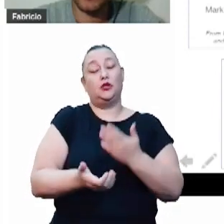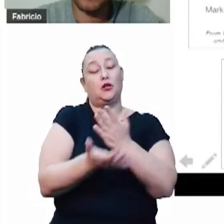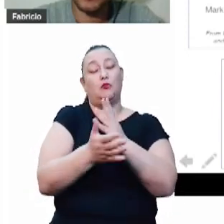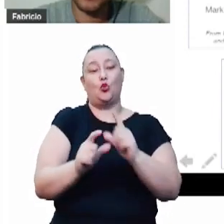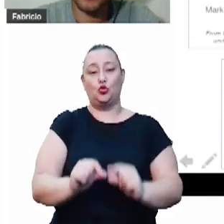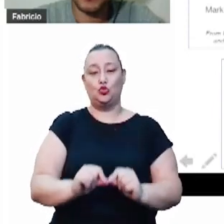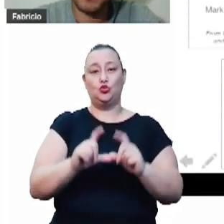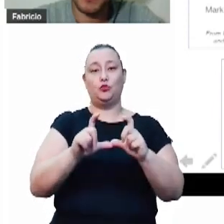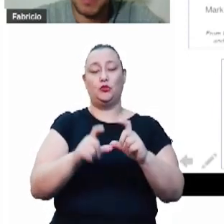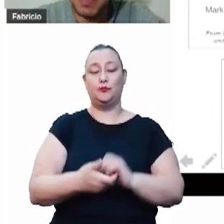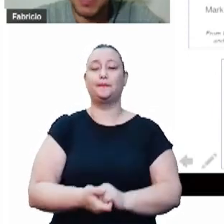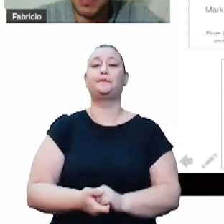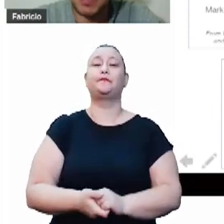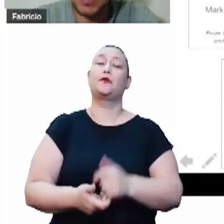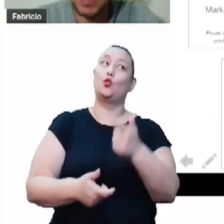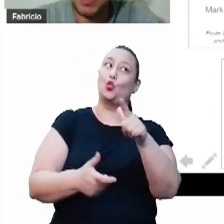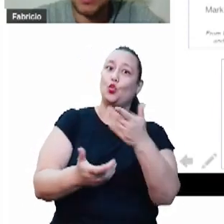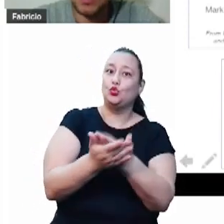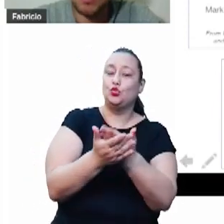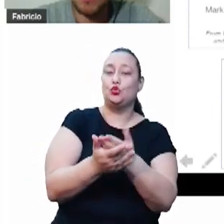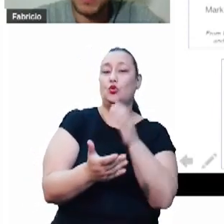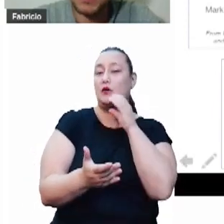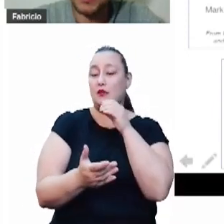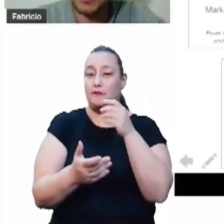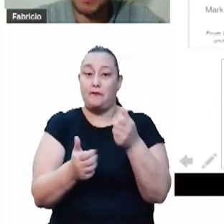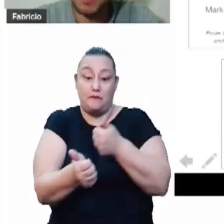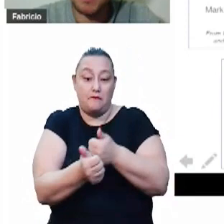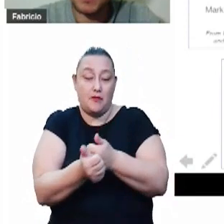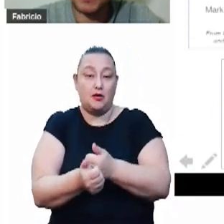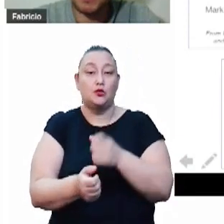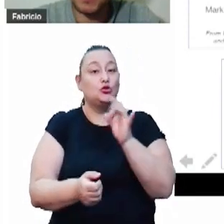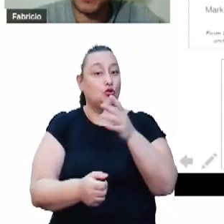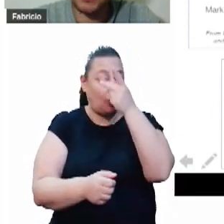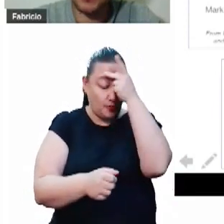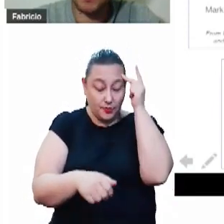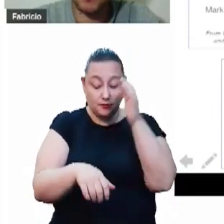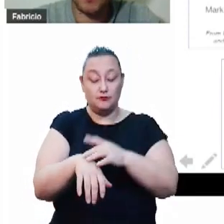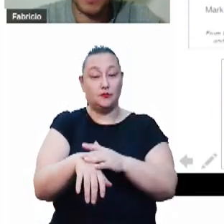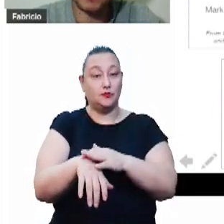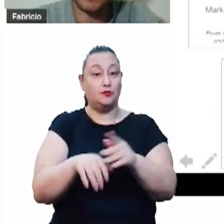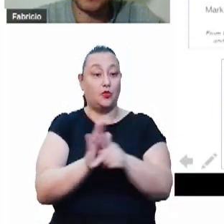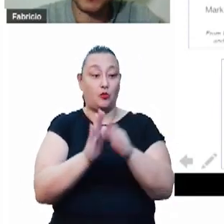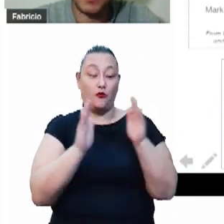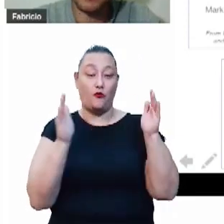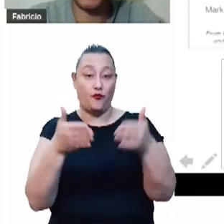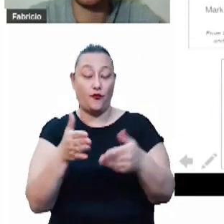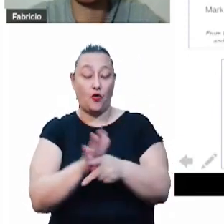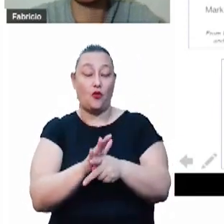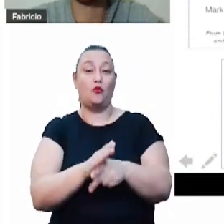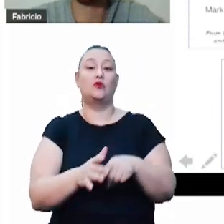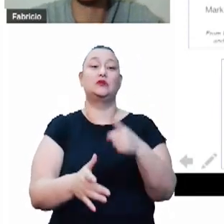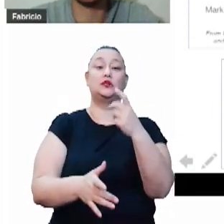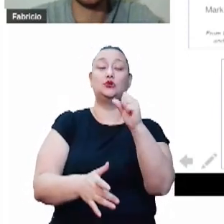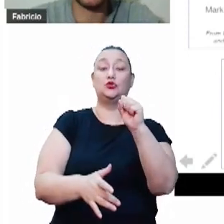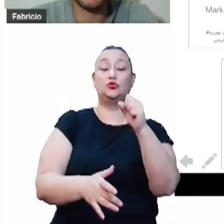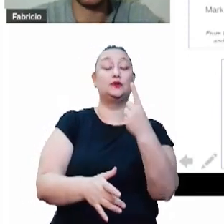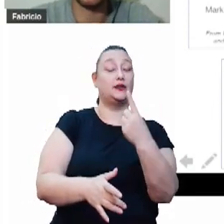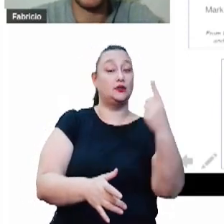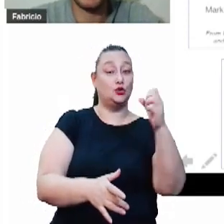um novo estudo também mais recente, só com pacientes da paraparesia espástica do tipo 4, foram 118